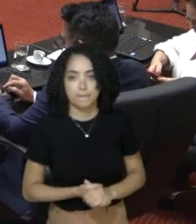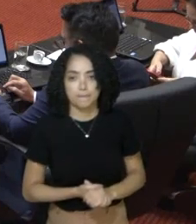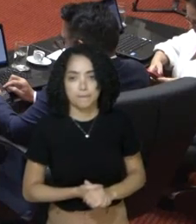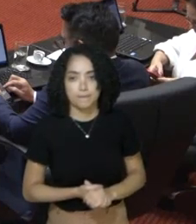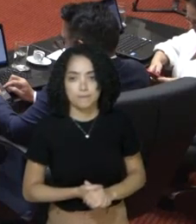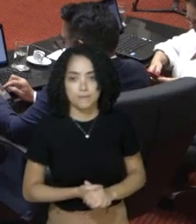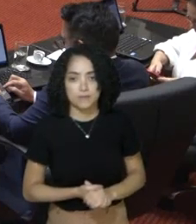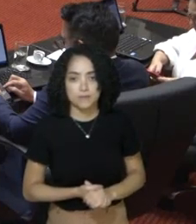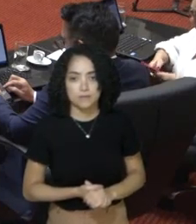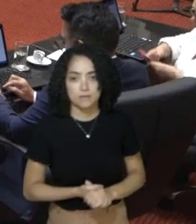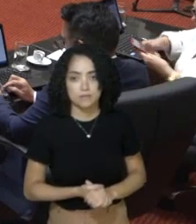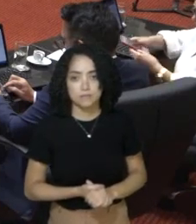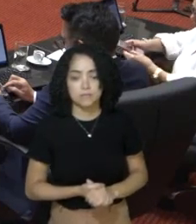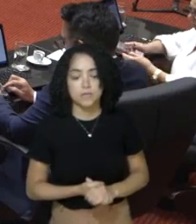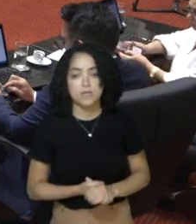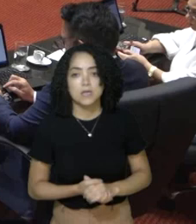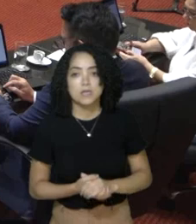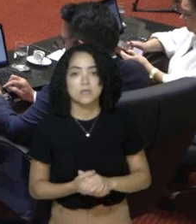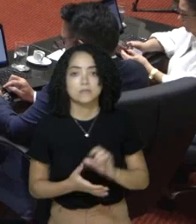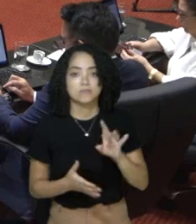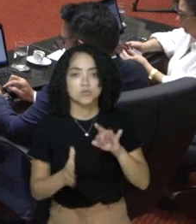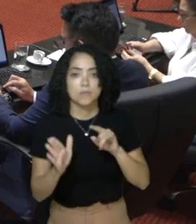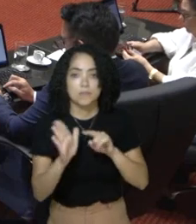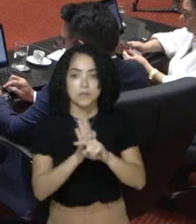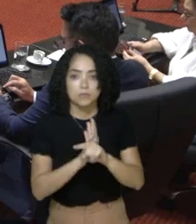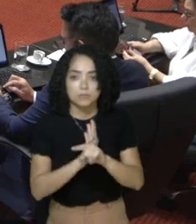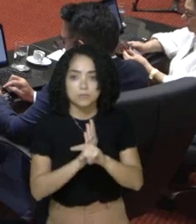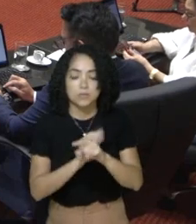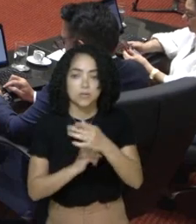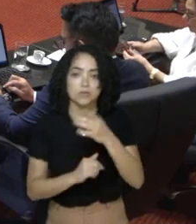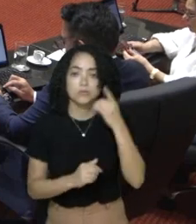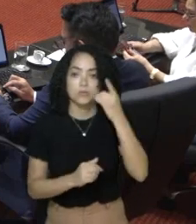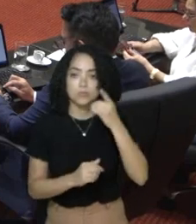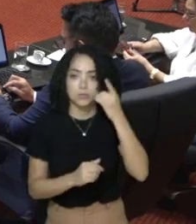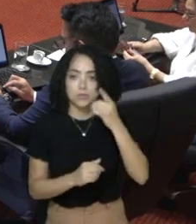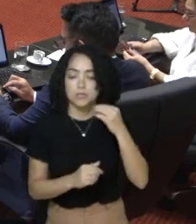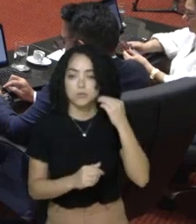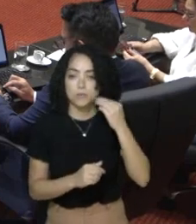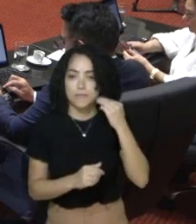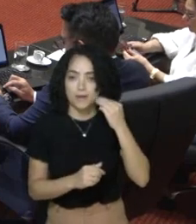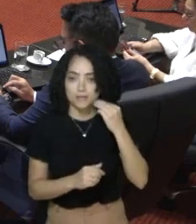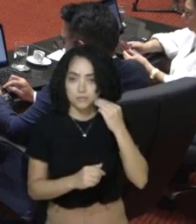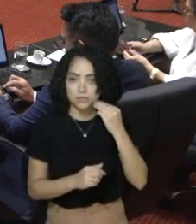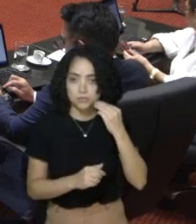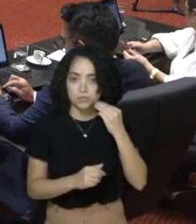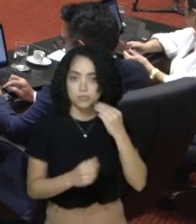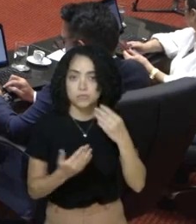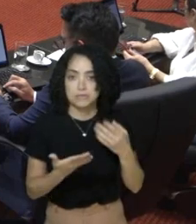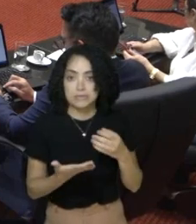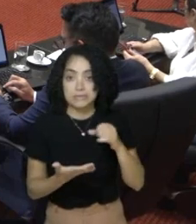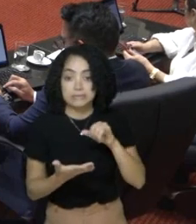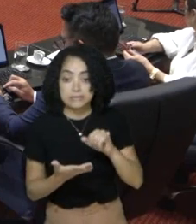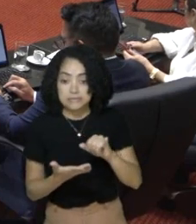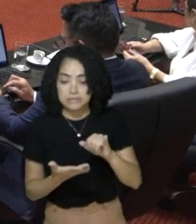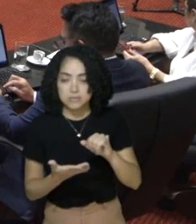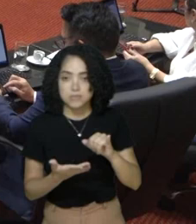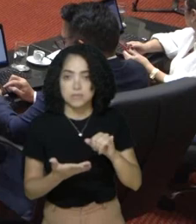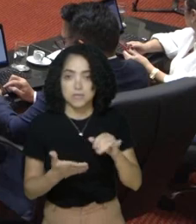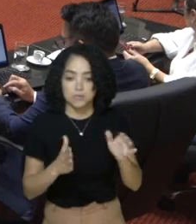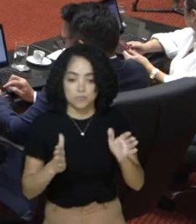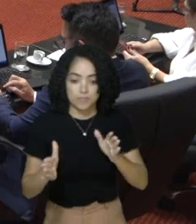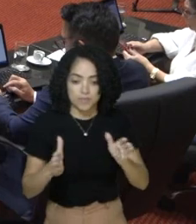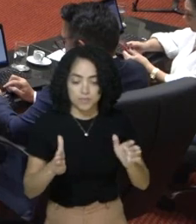Eu só faria uma pergunta ao colega Márcio. Se nós estamos num caso de calamidade,